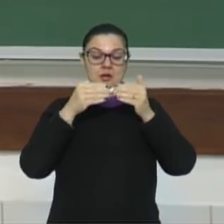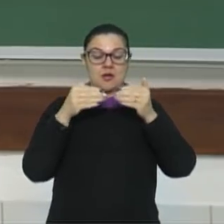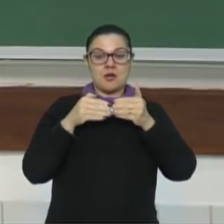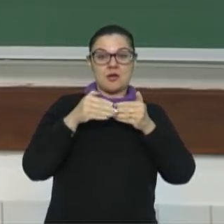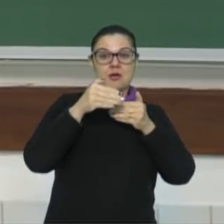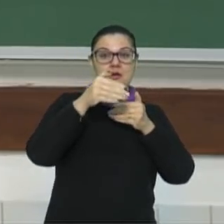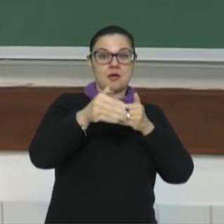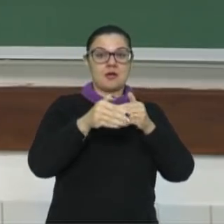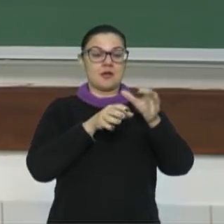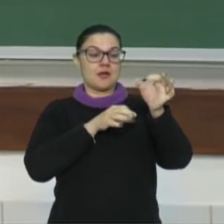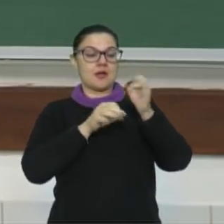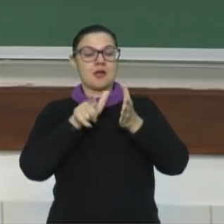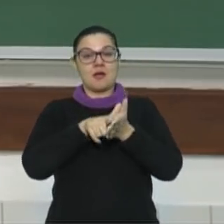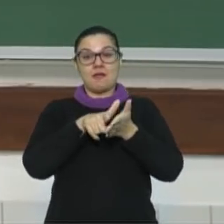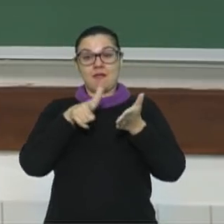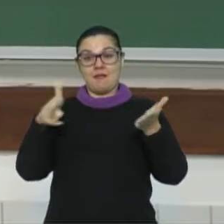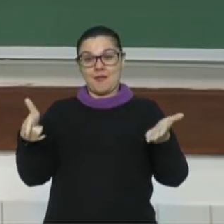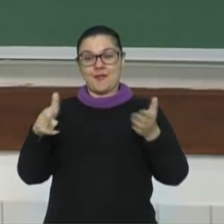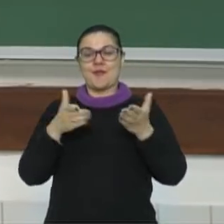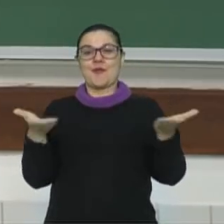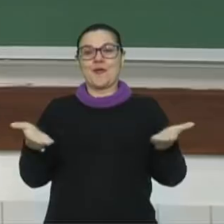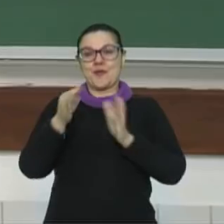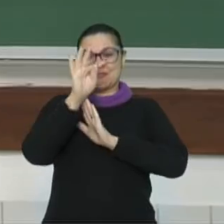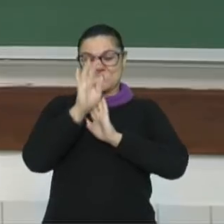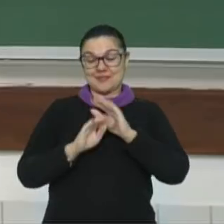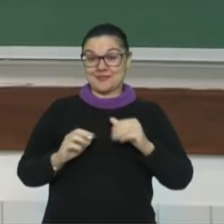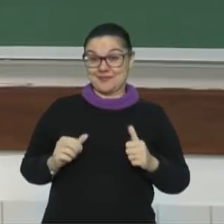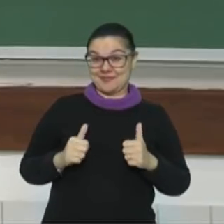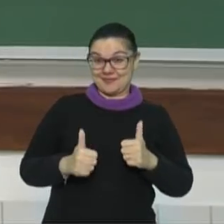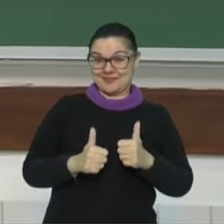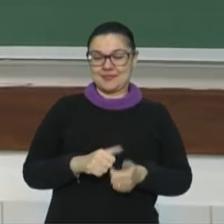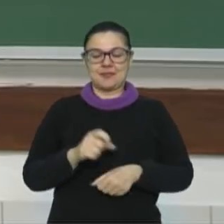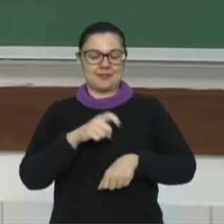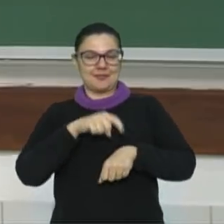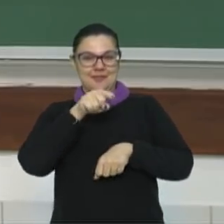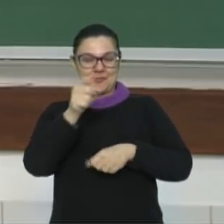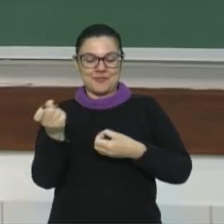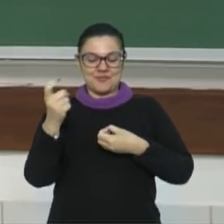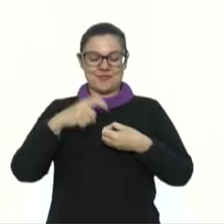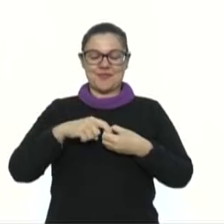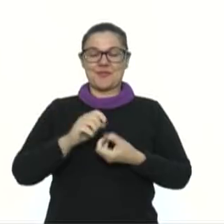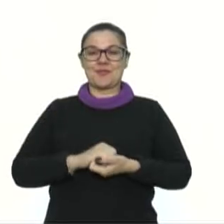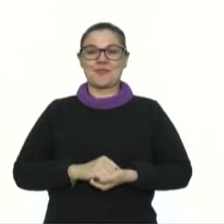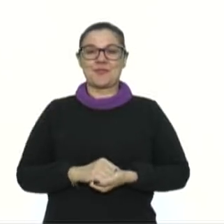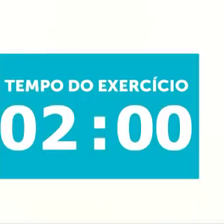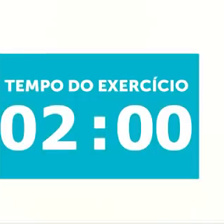uma reportagem. Esse é o nosso gênero de hoje, ok? Um tempinho e eu já volto.